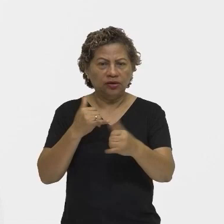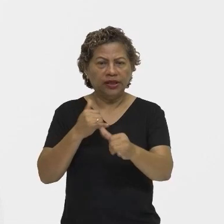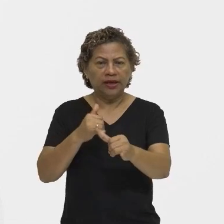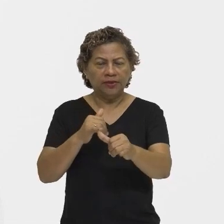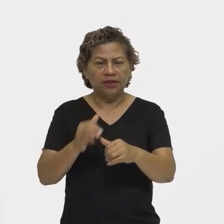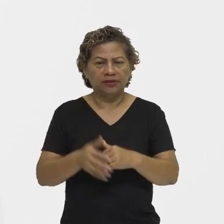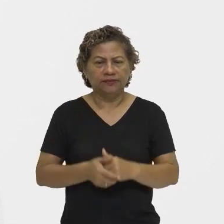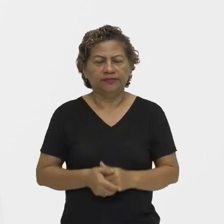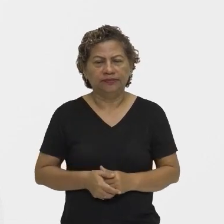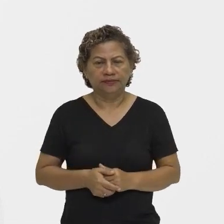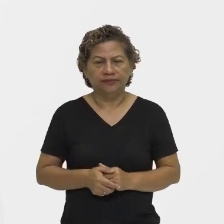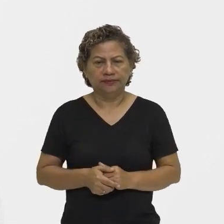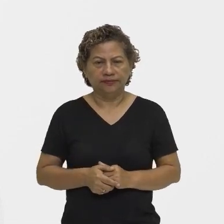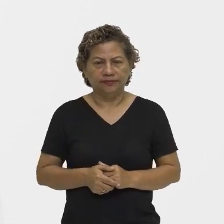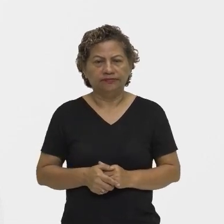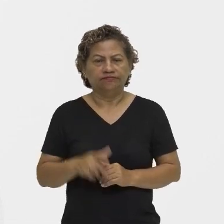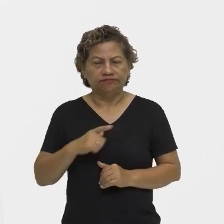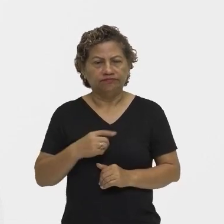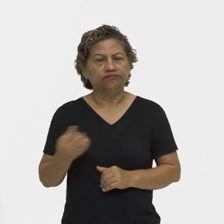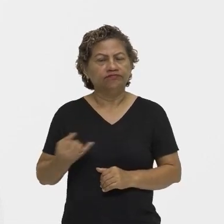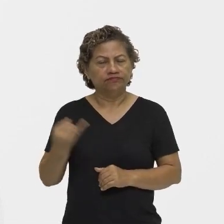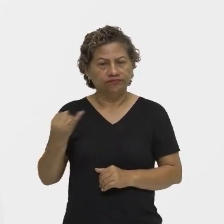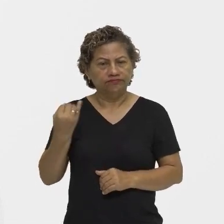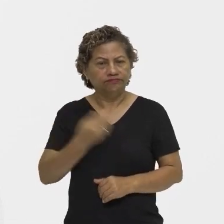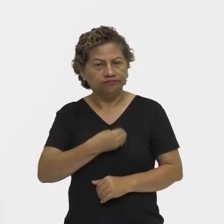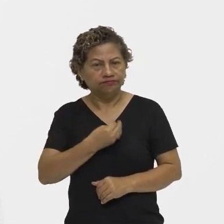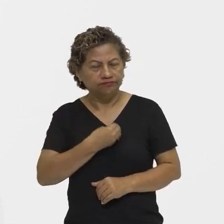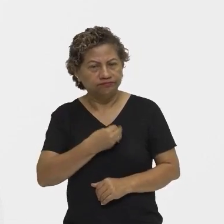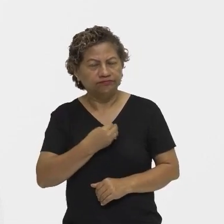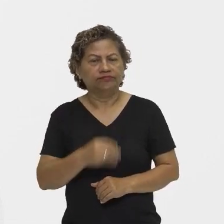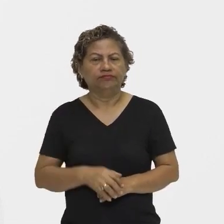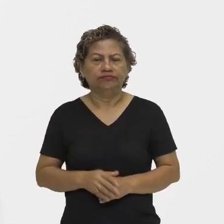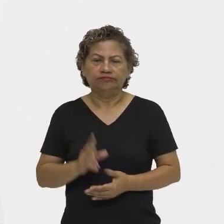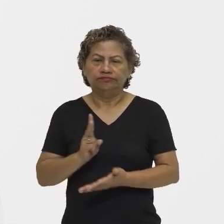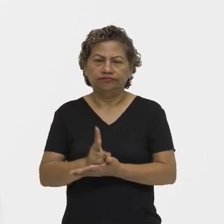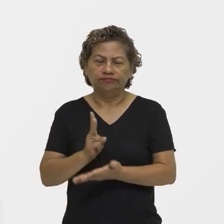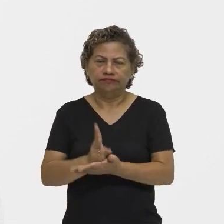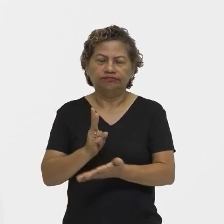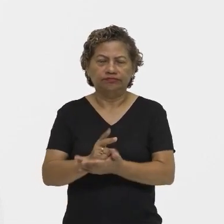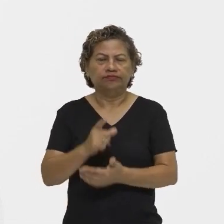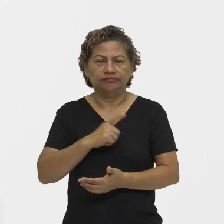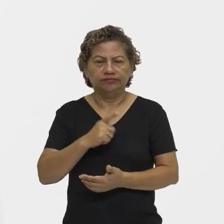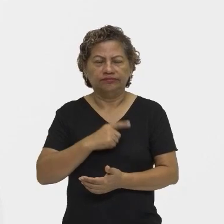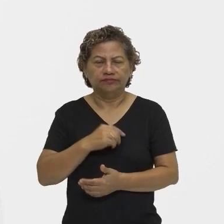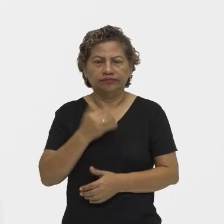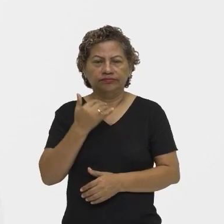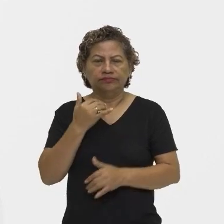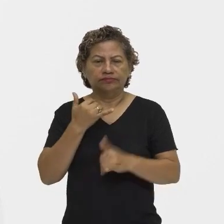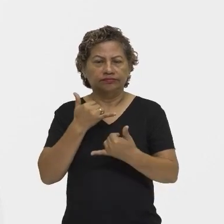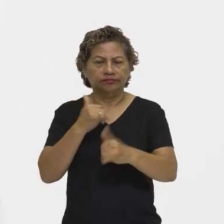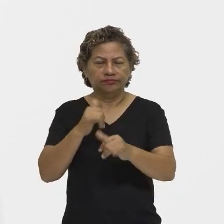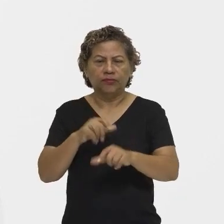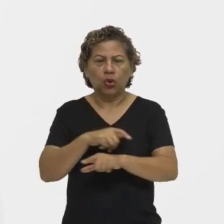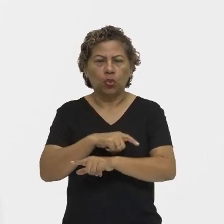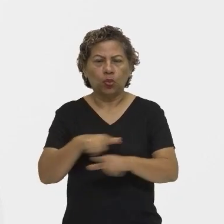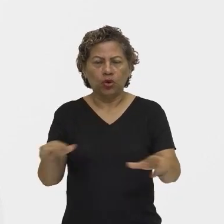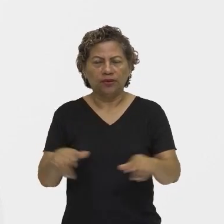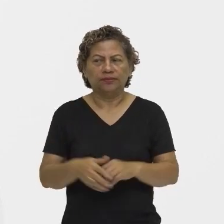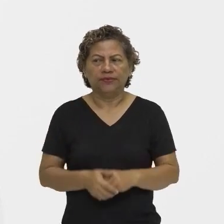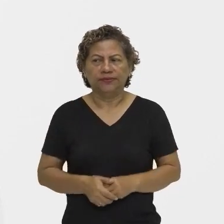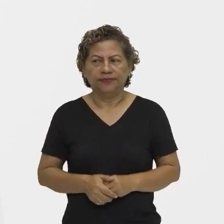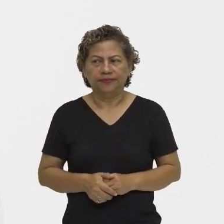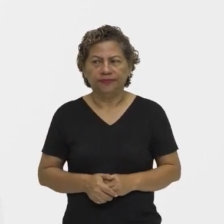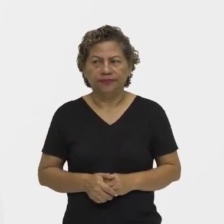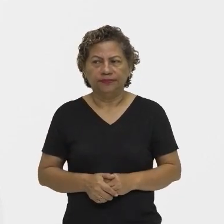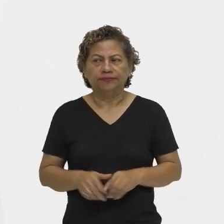de energia renovável e sustentável, uma fonte limpa de energia. Temos também